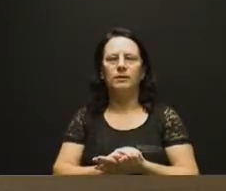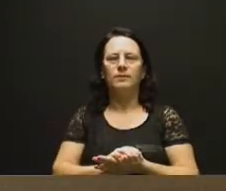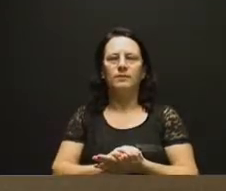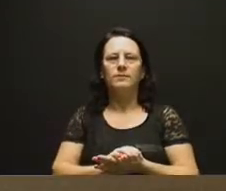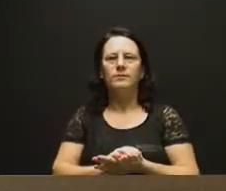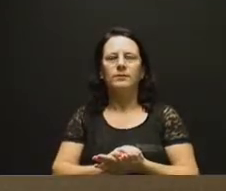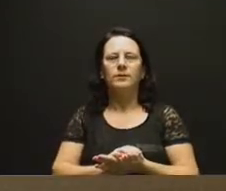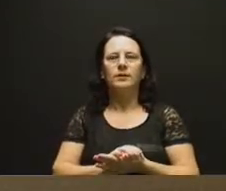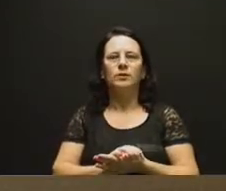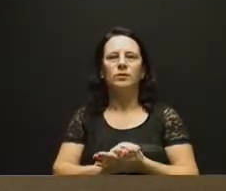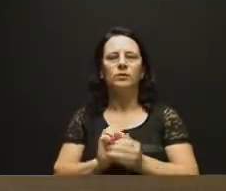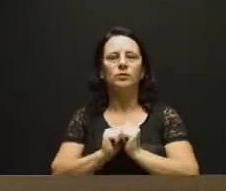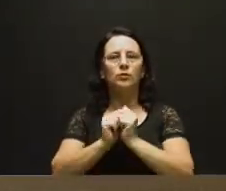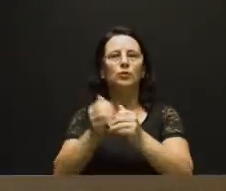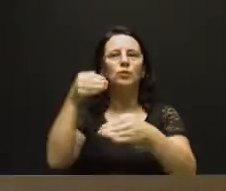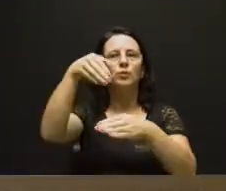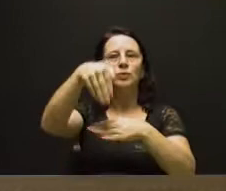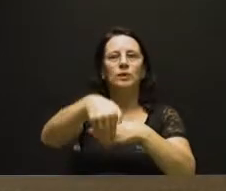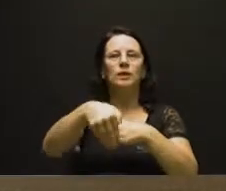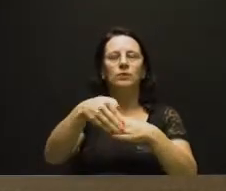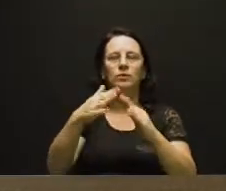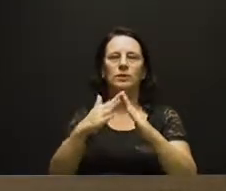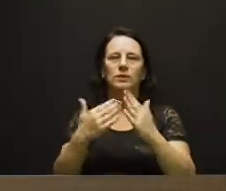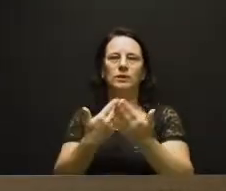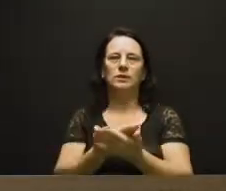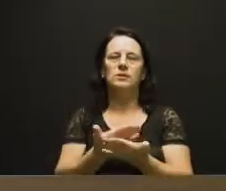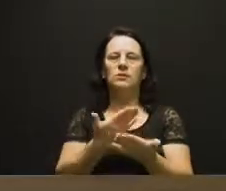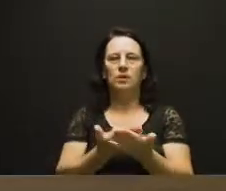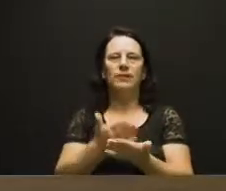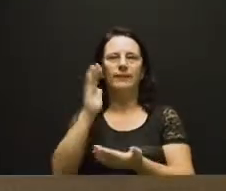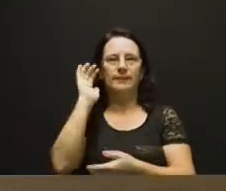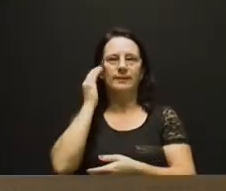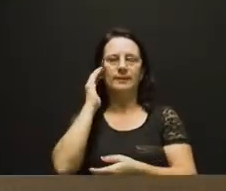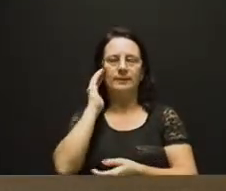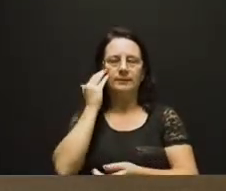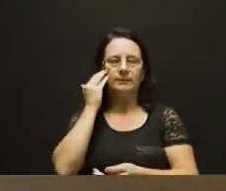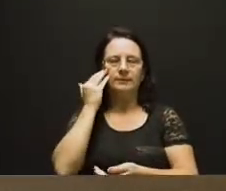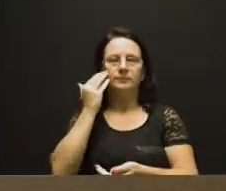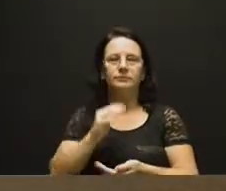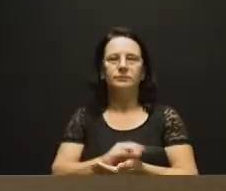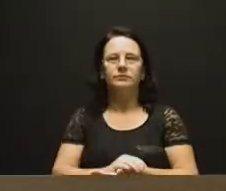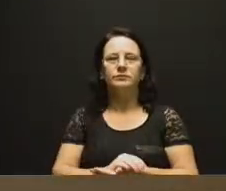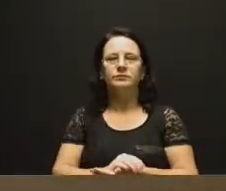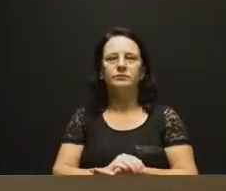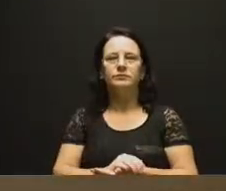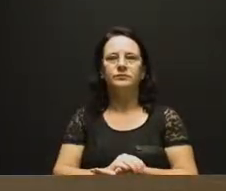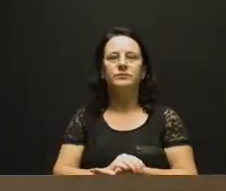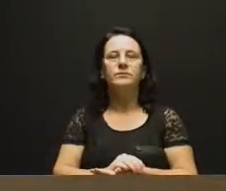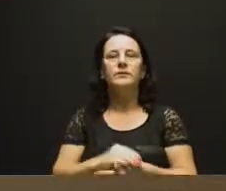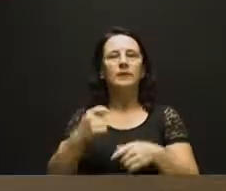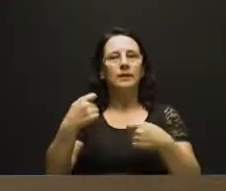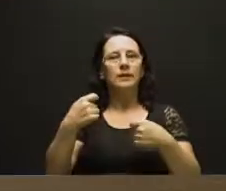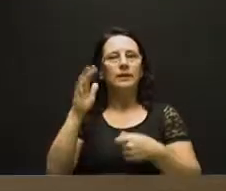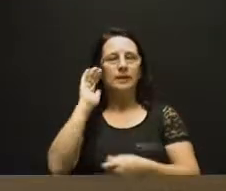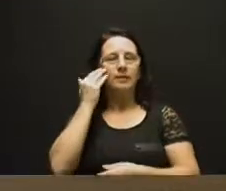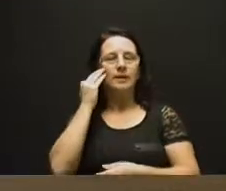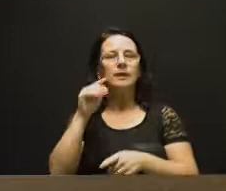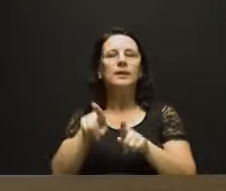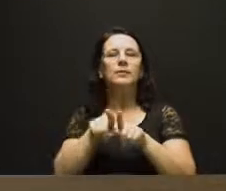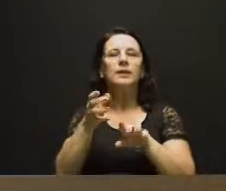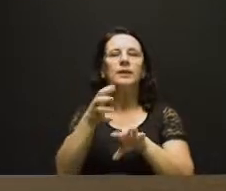dentro da escola isso é muito importante a gente entender e então a gente tem que entender também que incluir é